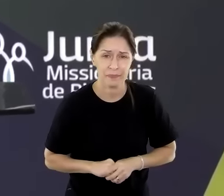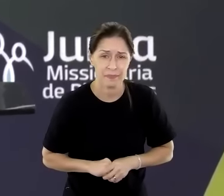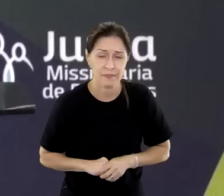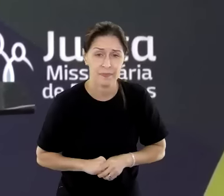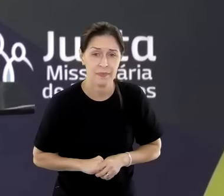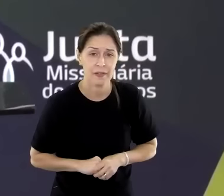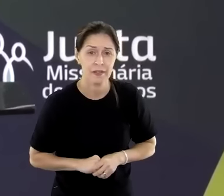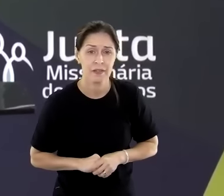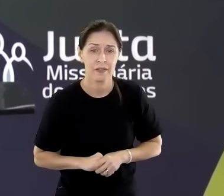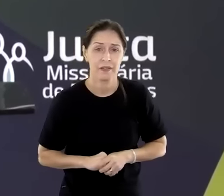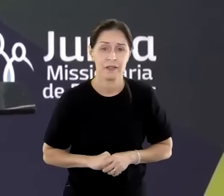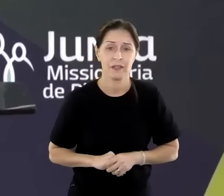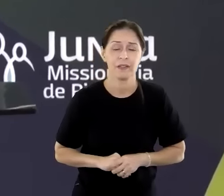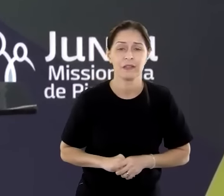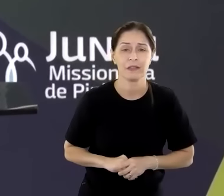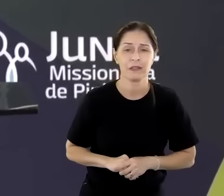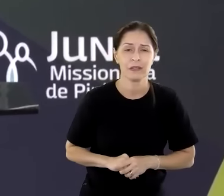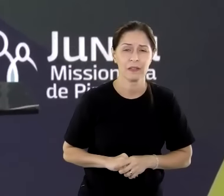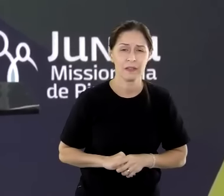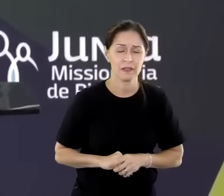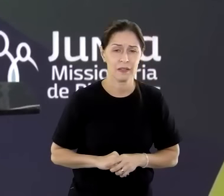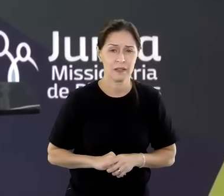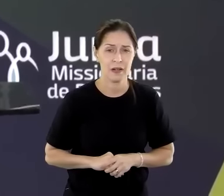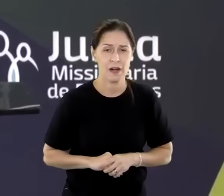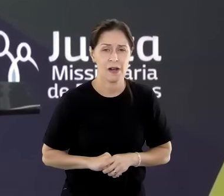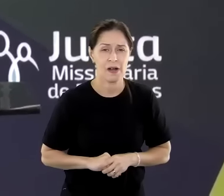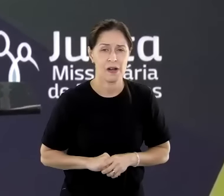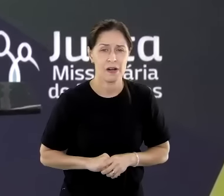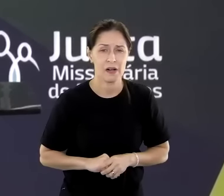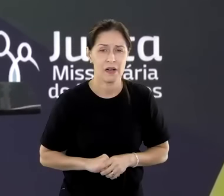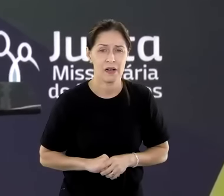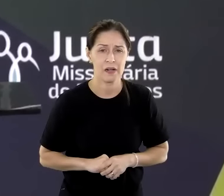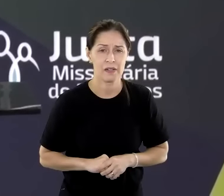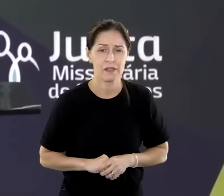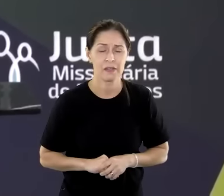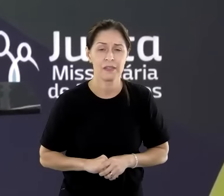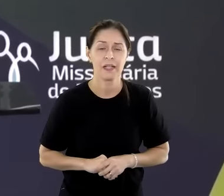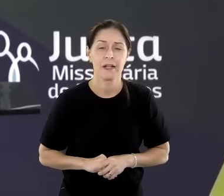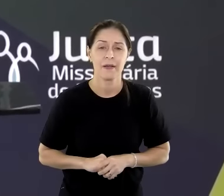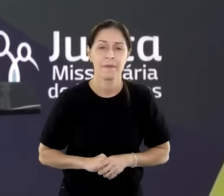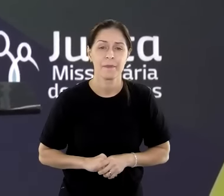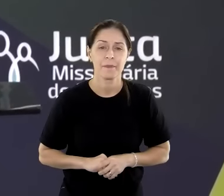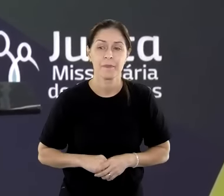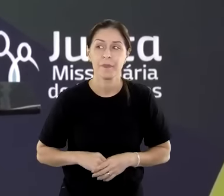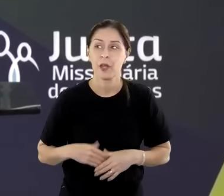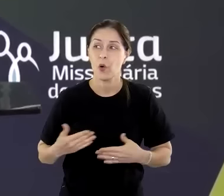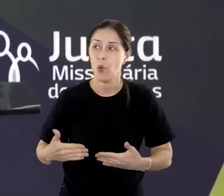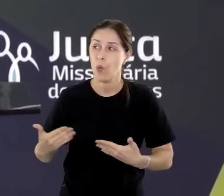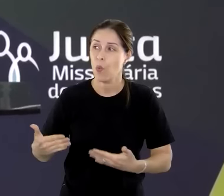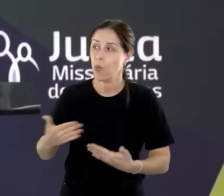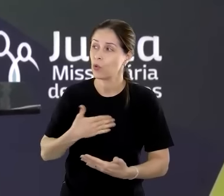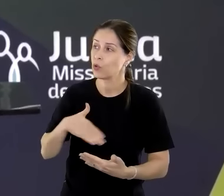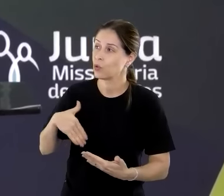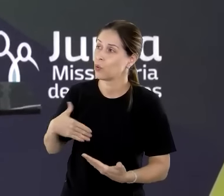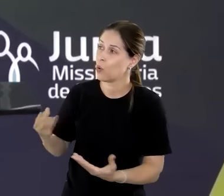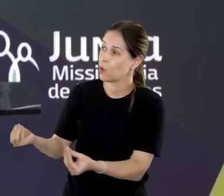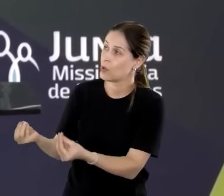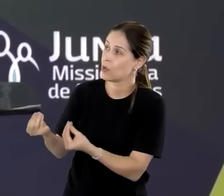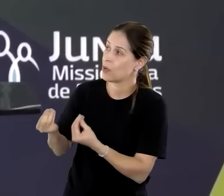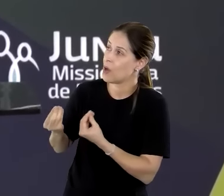Meu irmão, apesar de você receber o cuidado de Deus, a provisão de Deus, tem luta também.